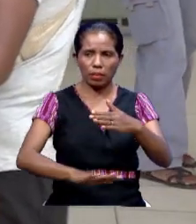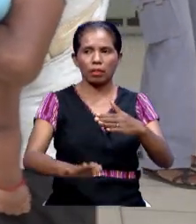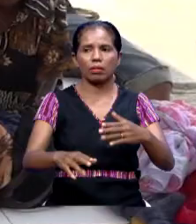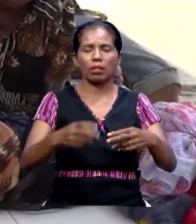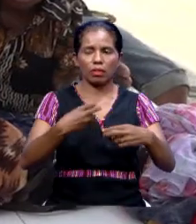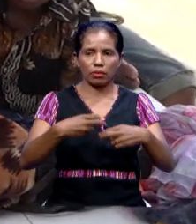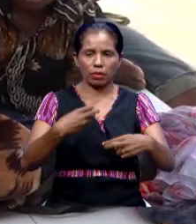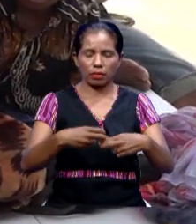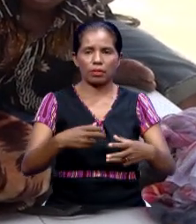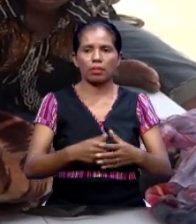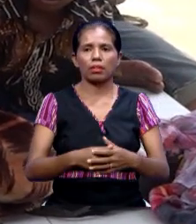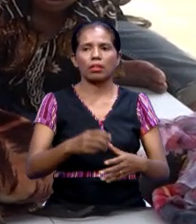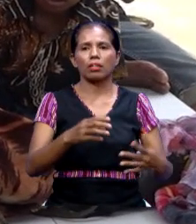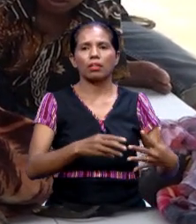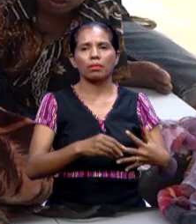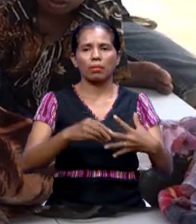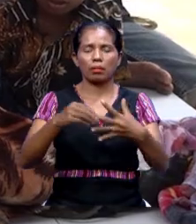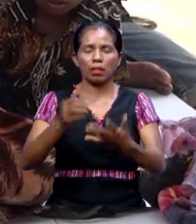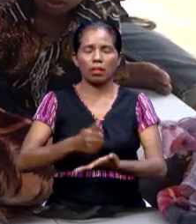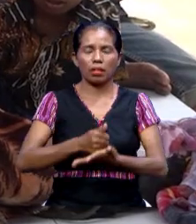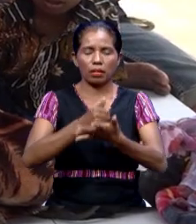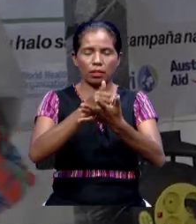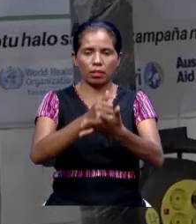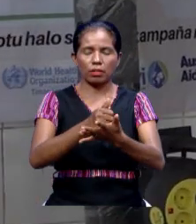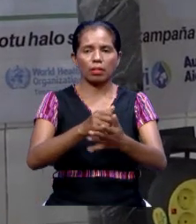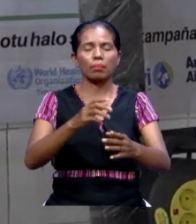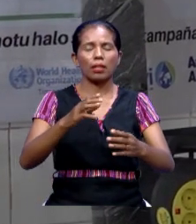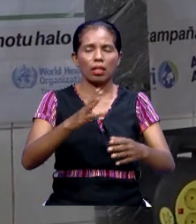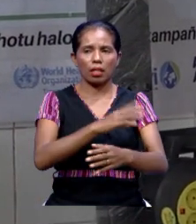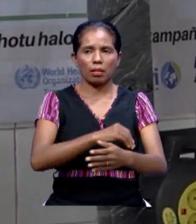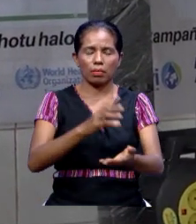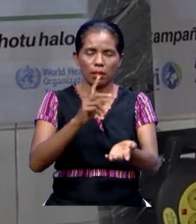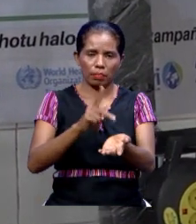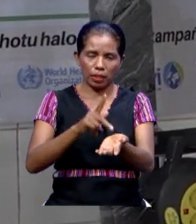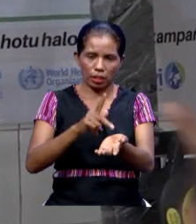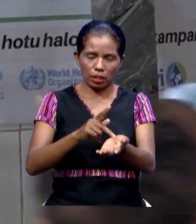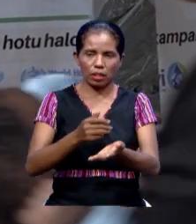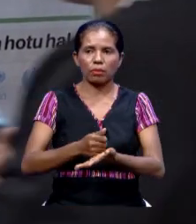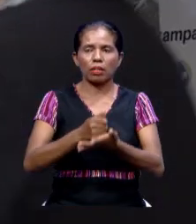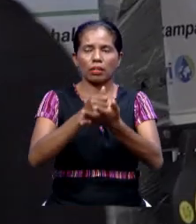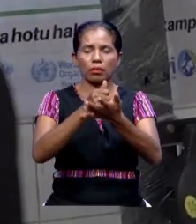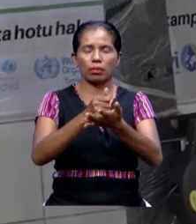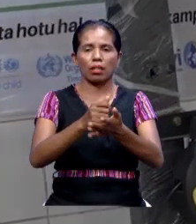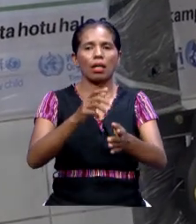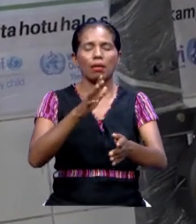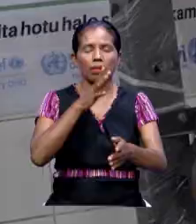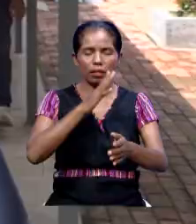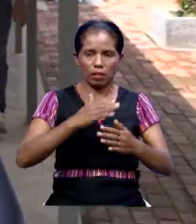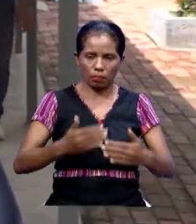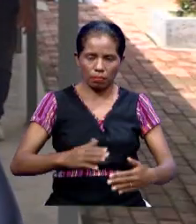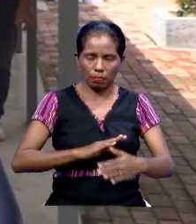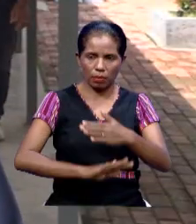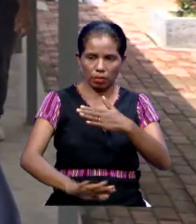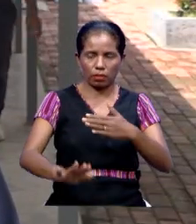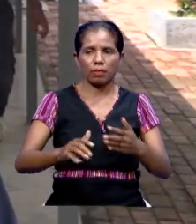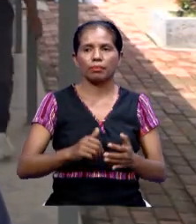dificuldade liu ba ina atendimento ba in partir sira nebe makato atende ba ina sira tuturahi telos maka